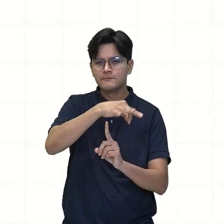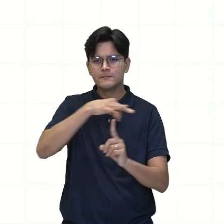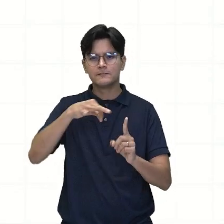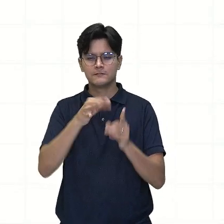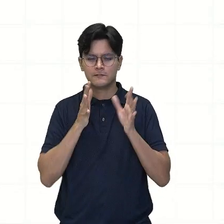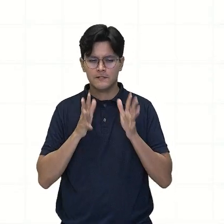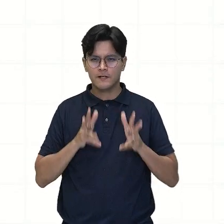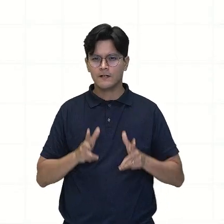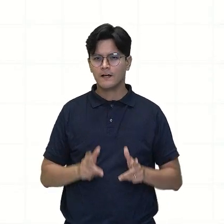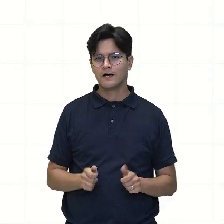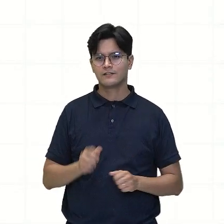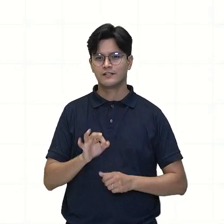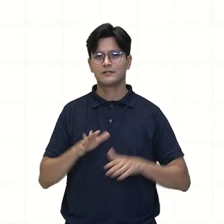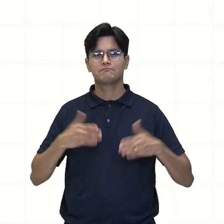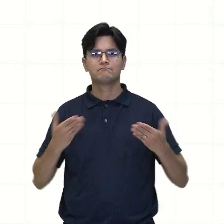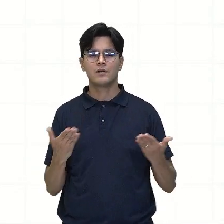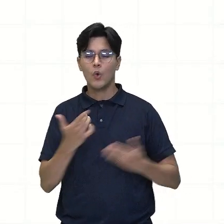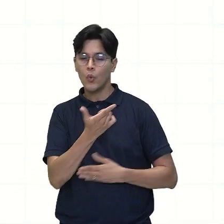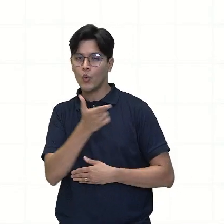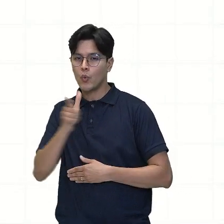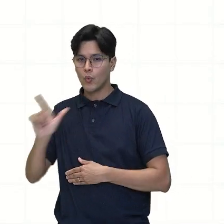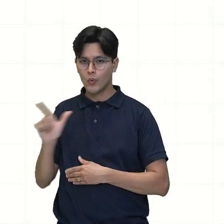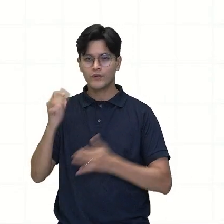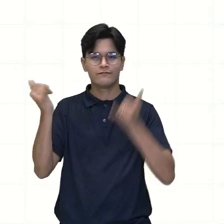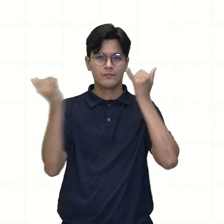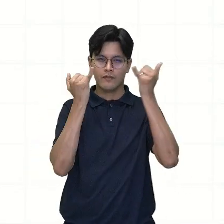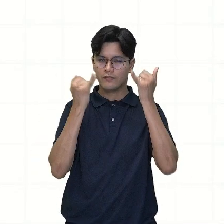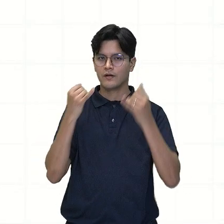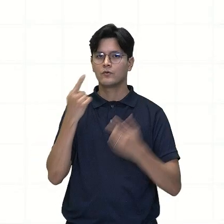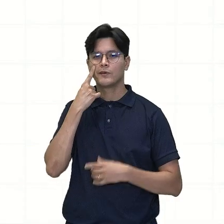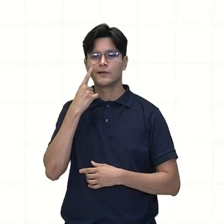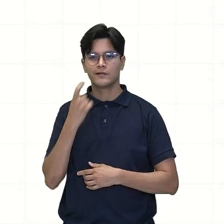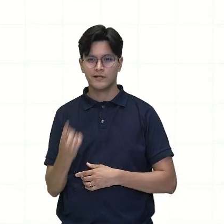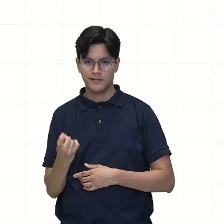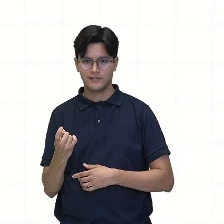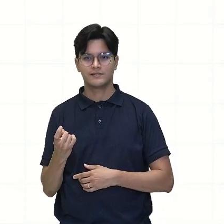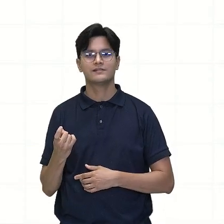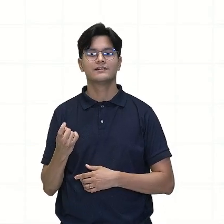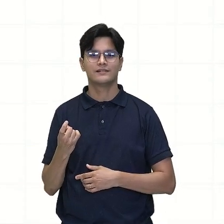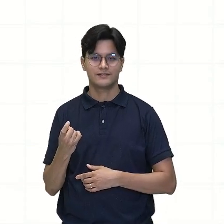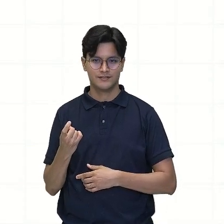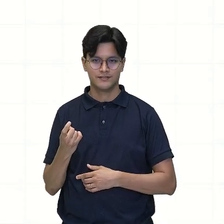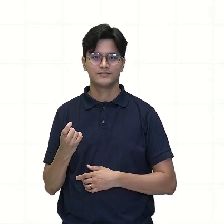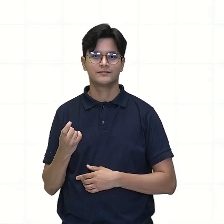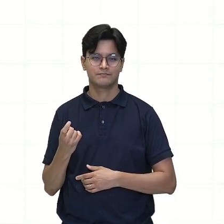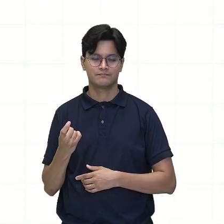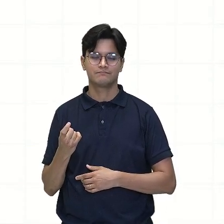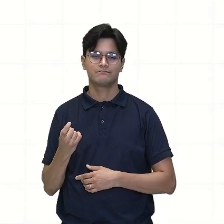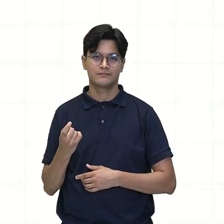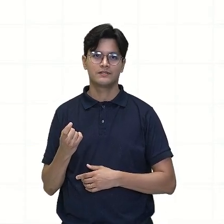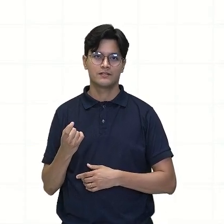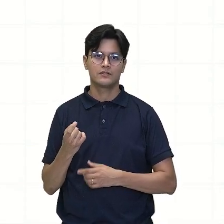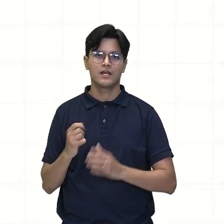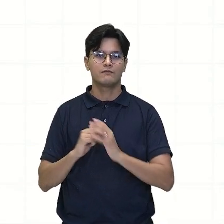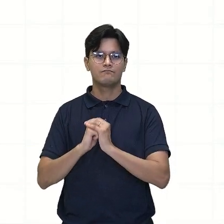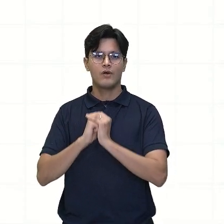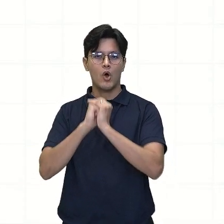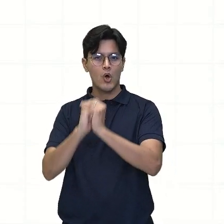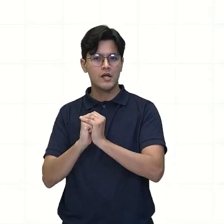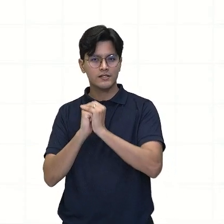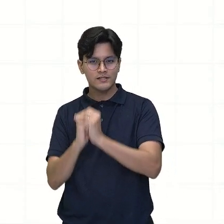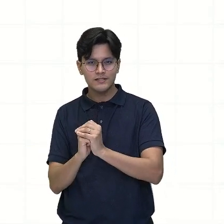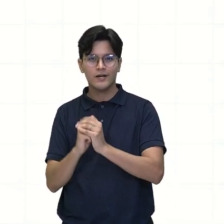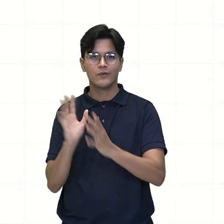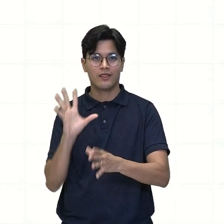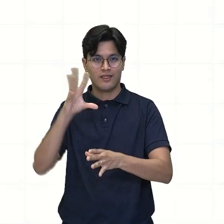Um outro ponto que é muito interessante quando pensamos na questão da oração na dimensão, na matriz religiosa